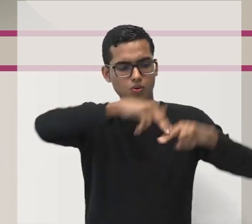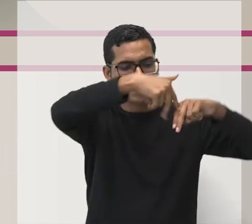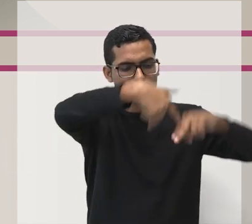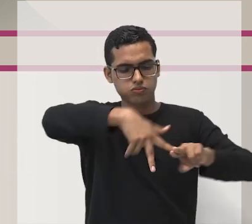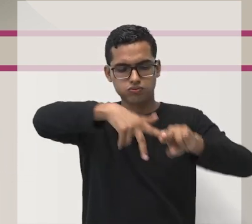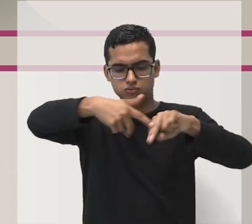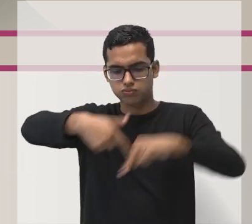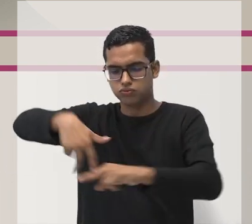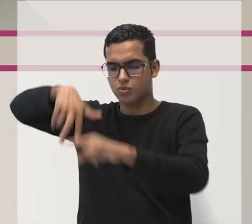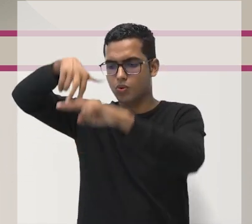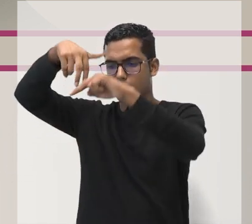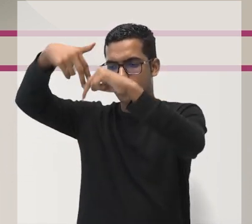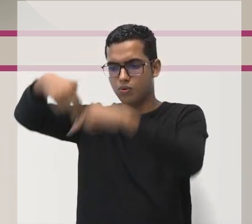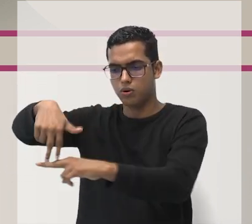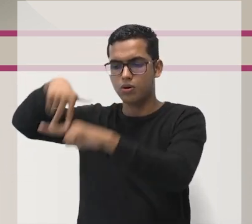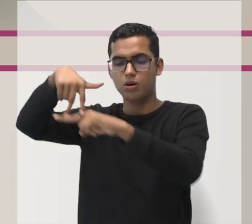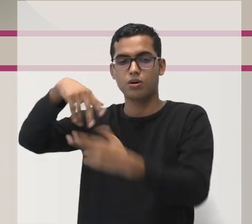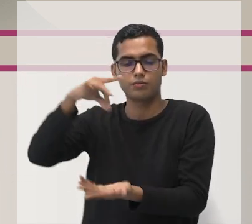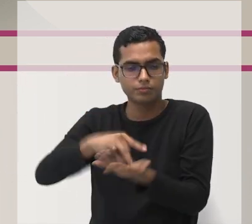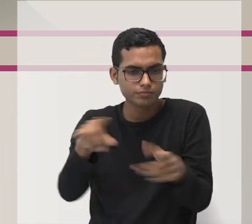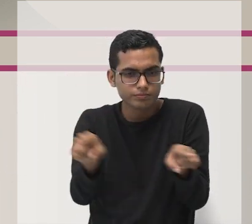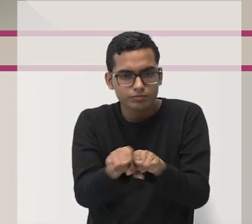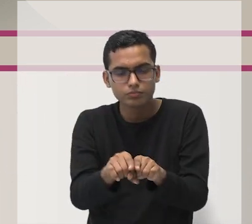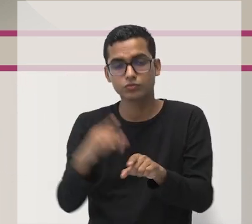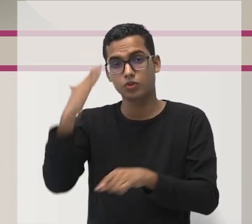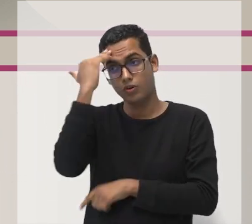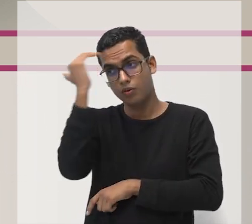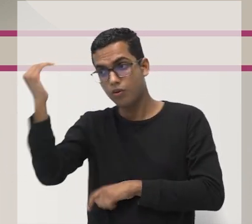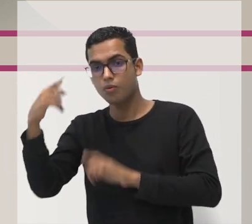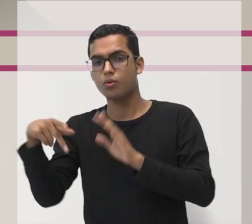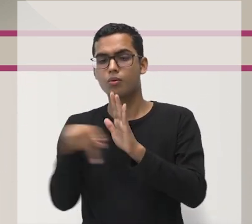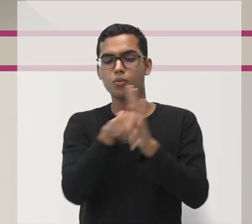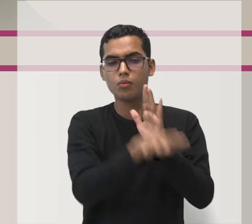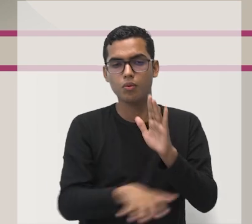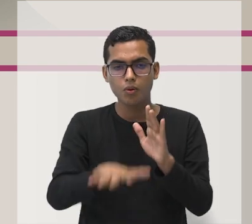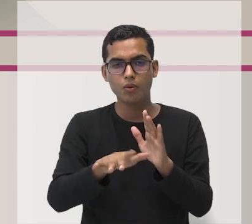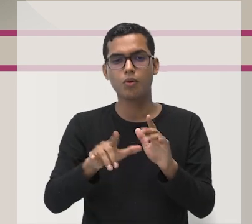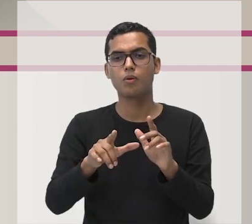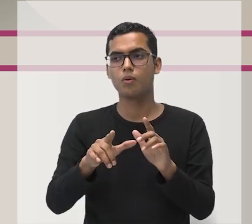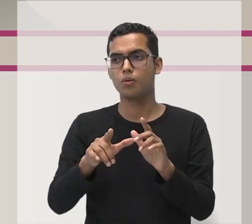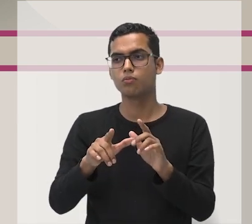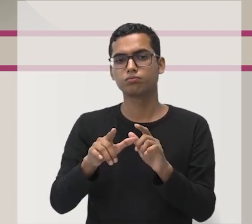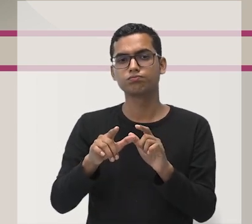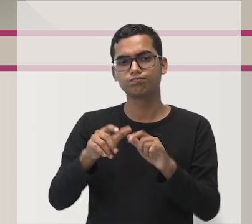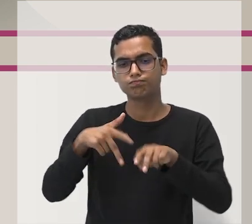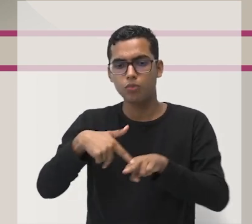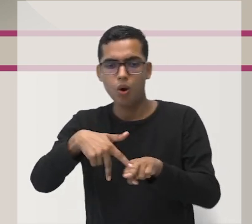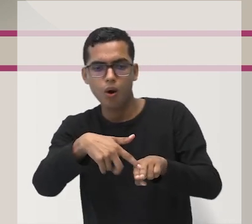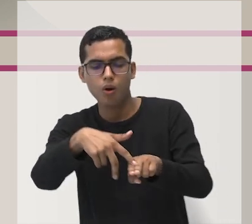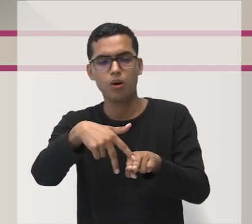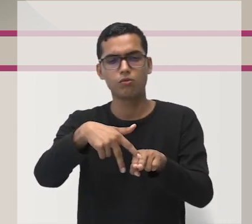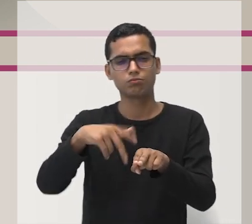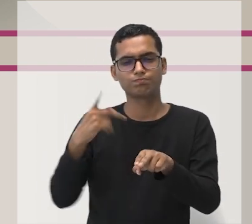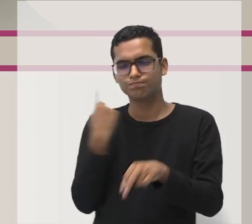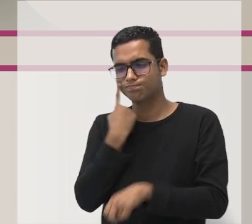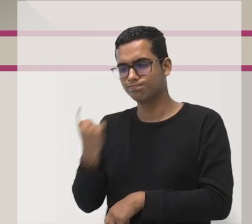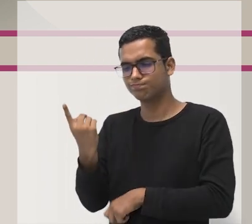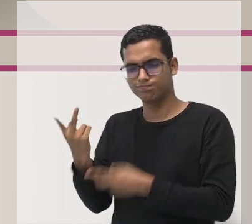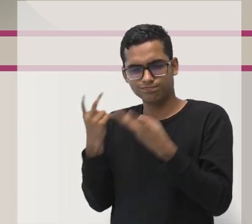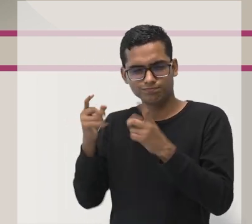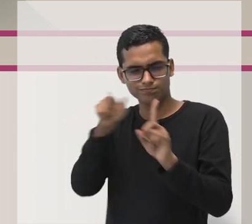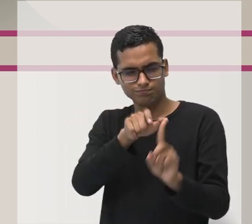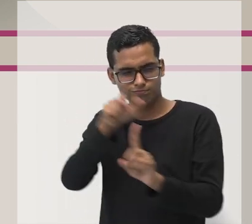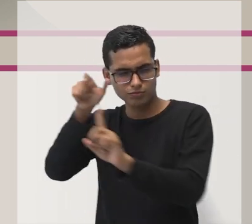famoso skate, que vocês viram aqui a nossa personagem passando, não é mesmo? As manobras executadas, né, elas